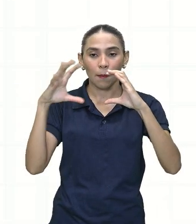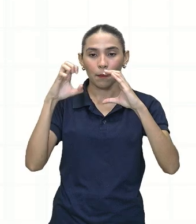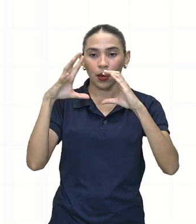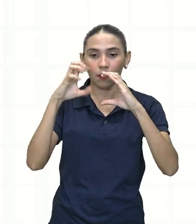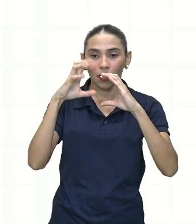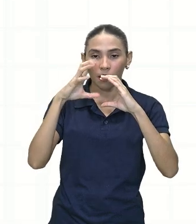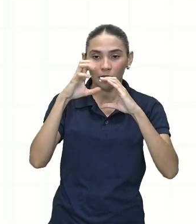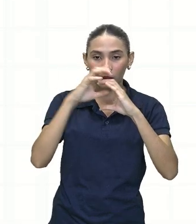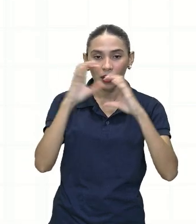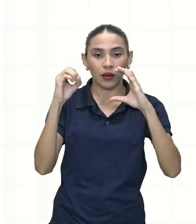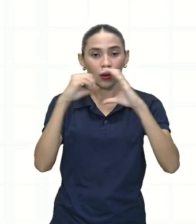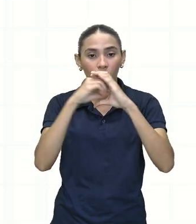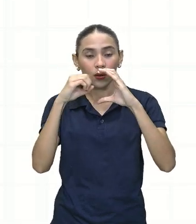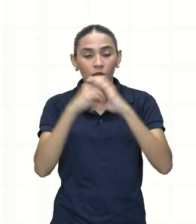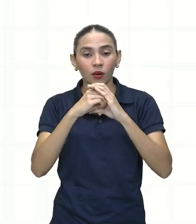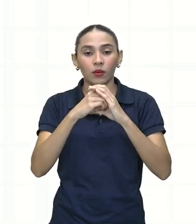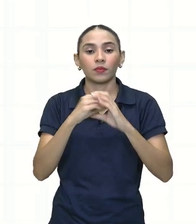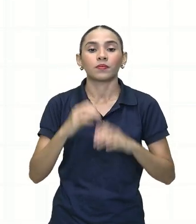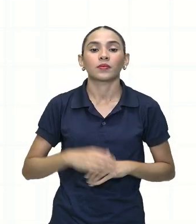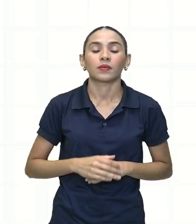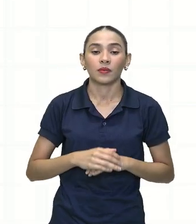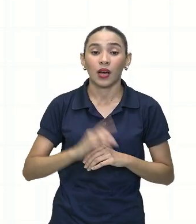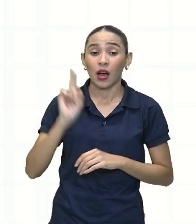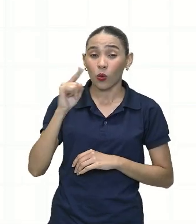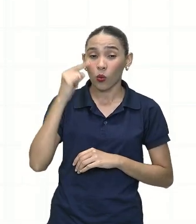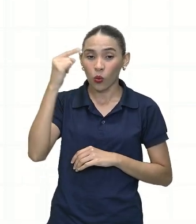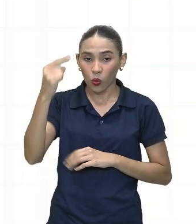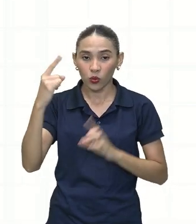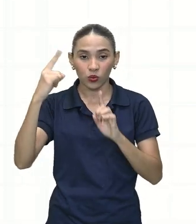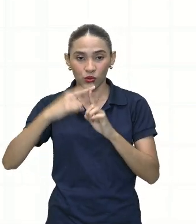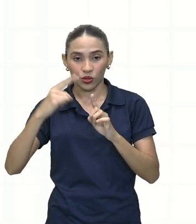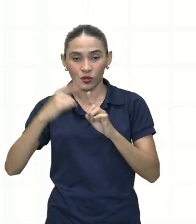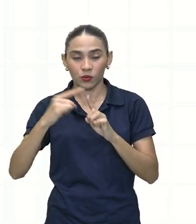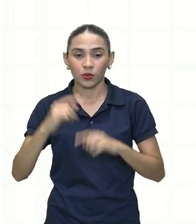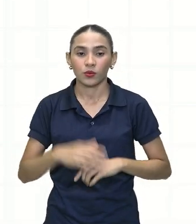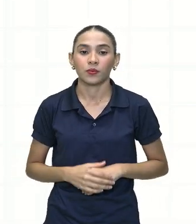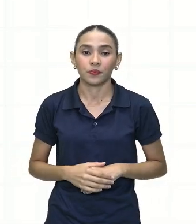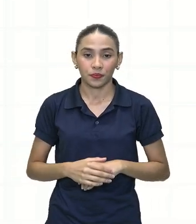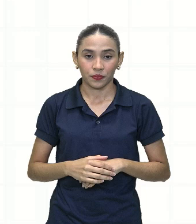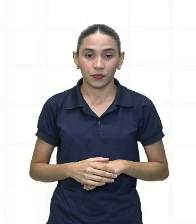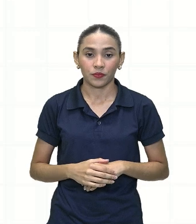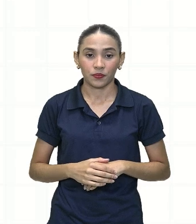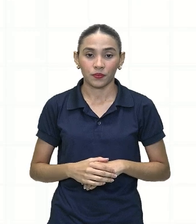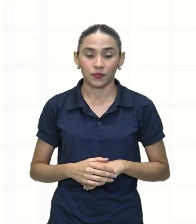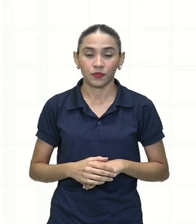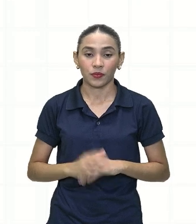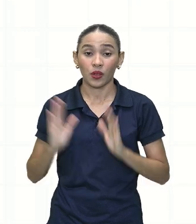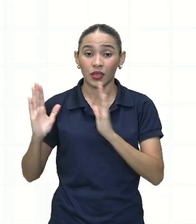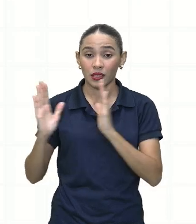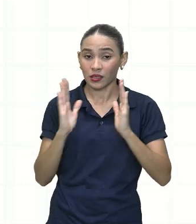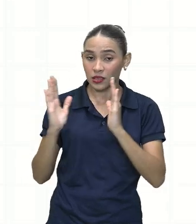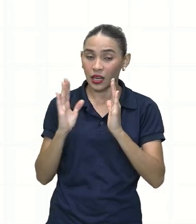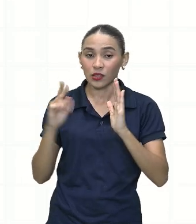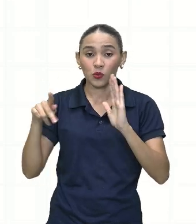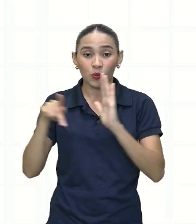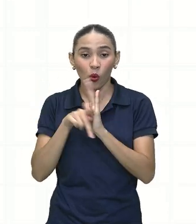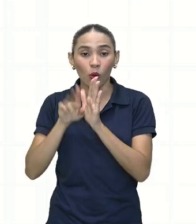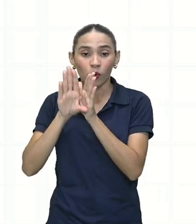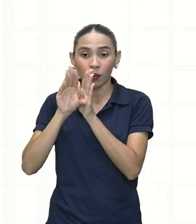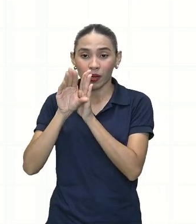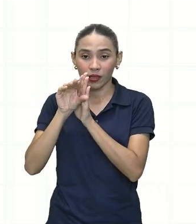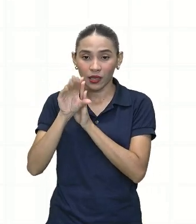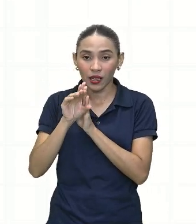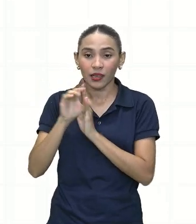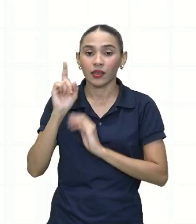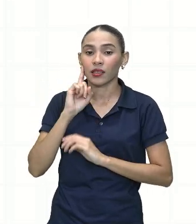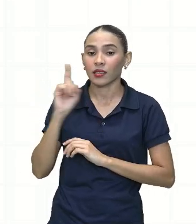hepáticas para formar a outra forma, o outro estágio, né, do protozoário,